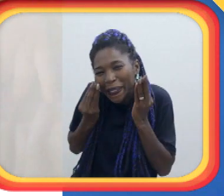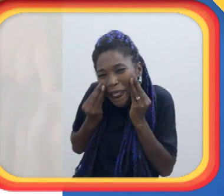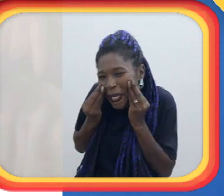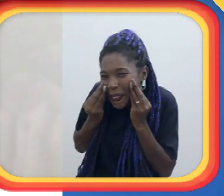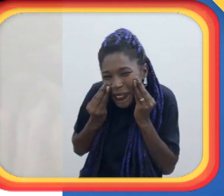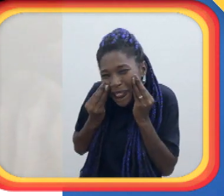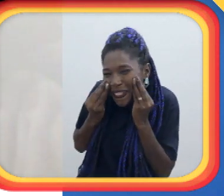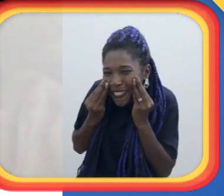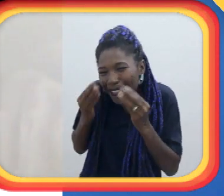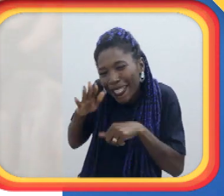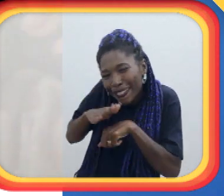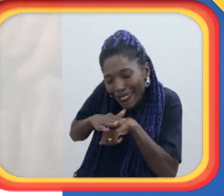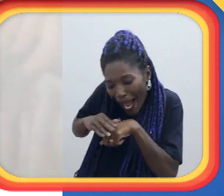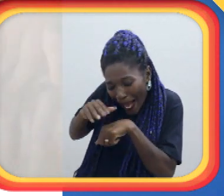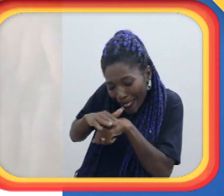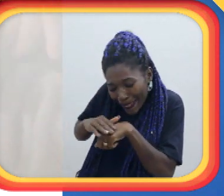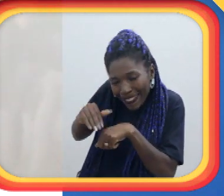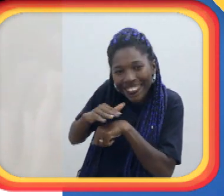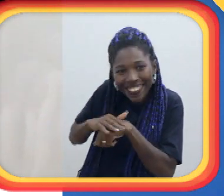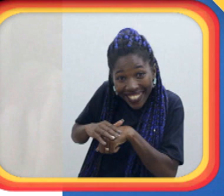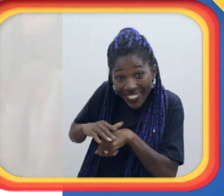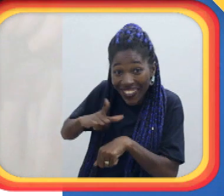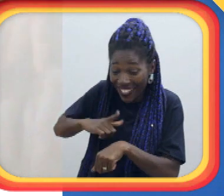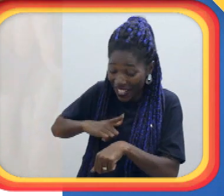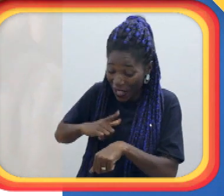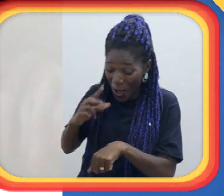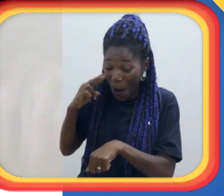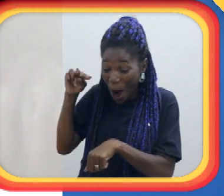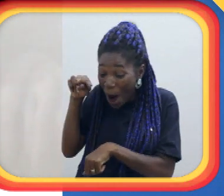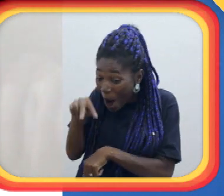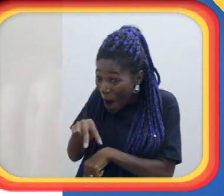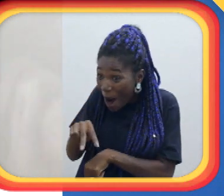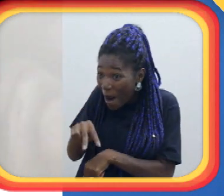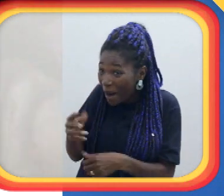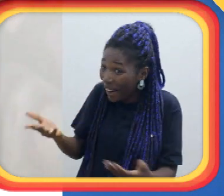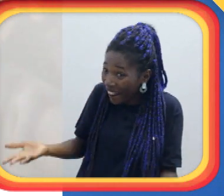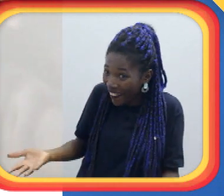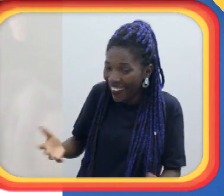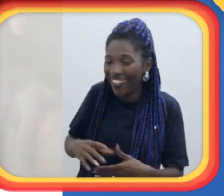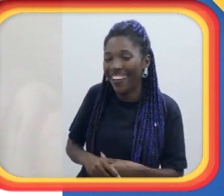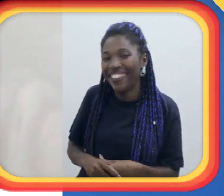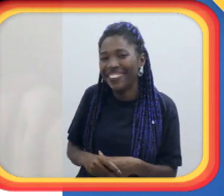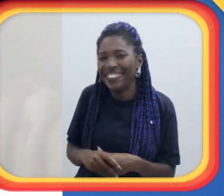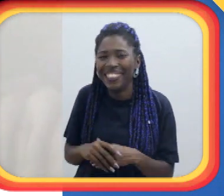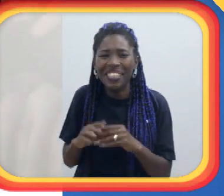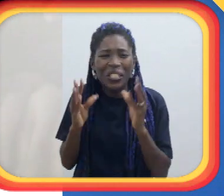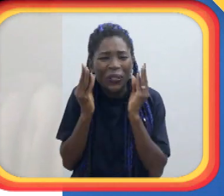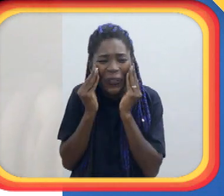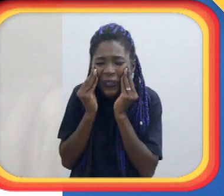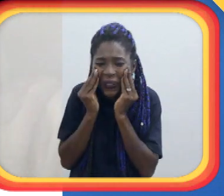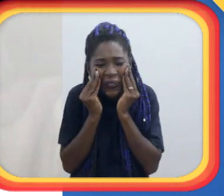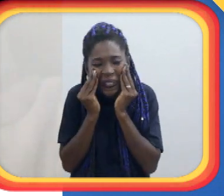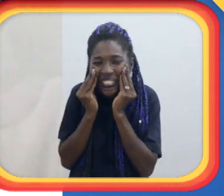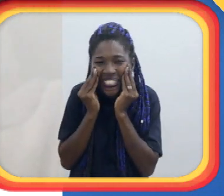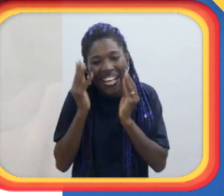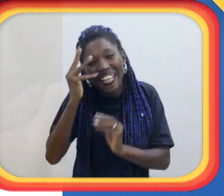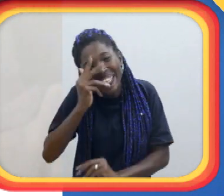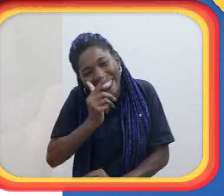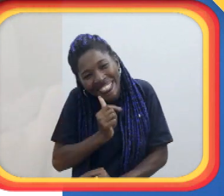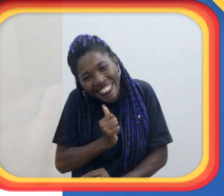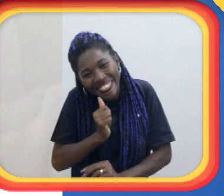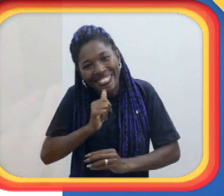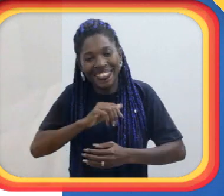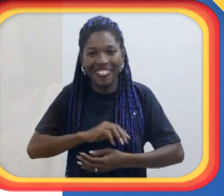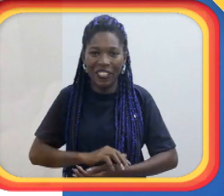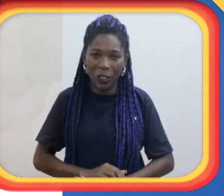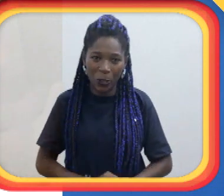Oh, que delícia esse carinho que ela faz nela. Olha lá, gente. Que coisinha